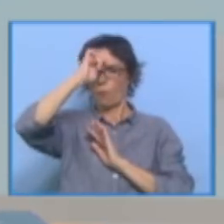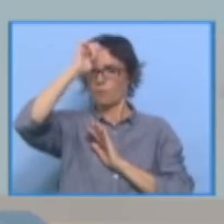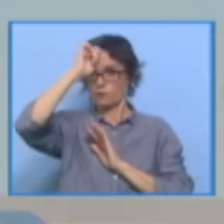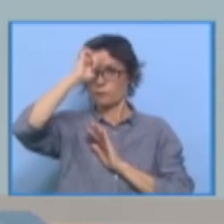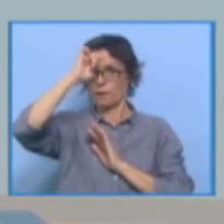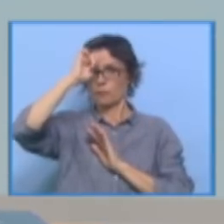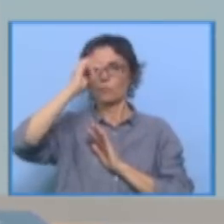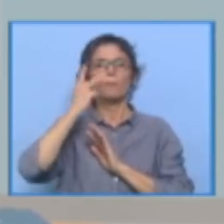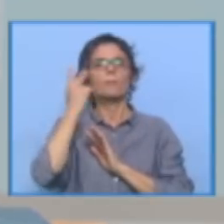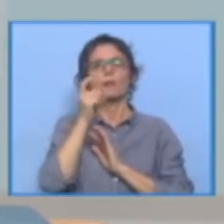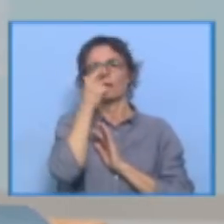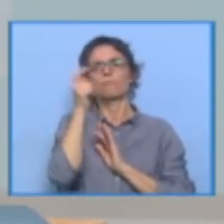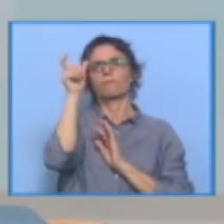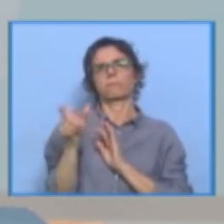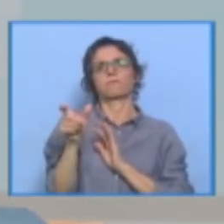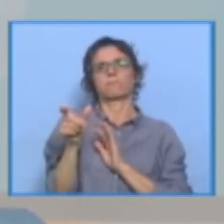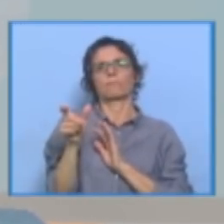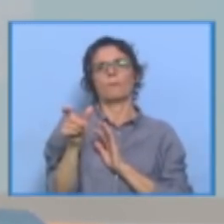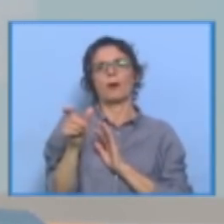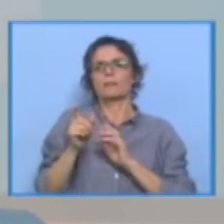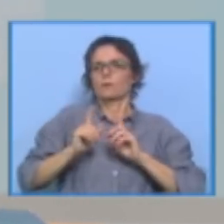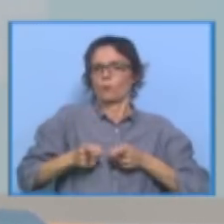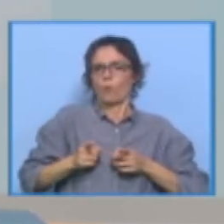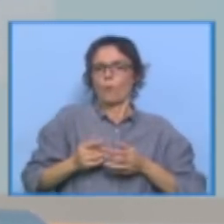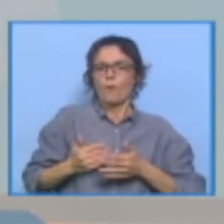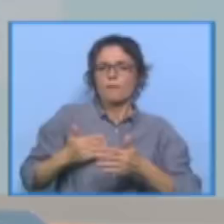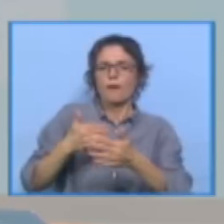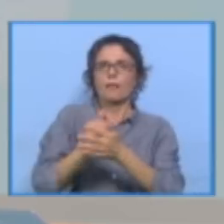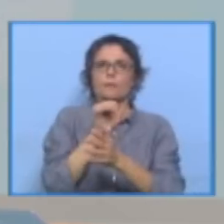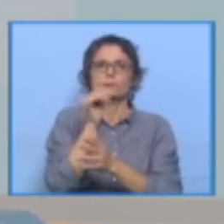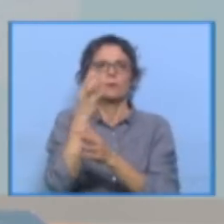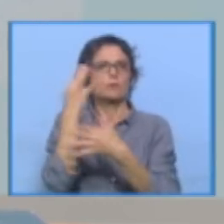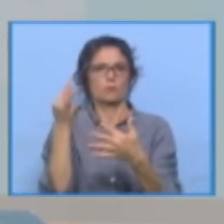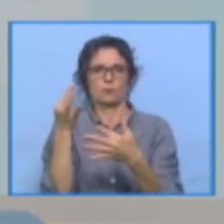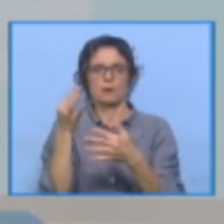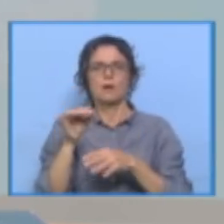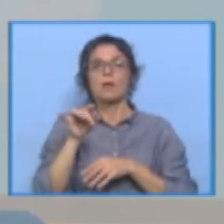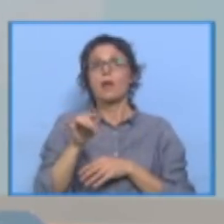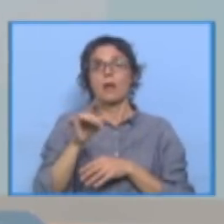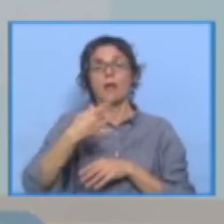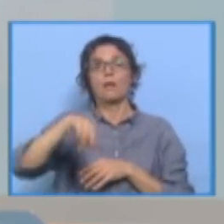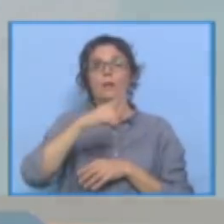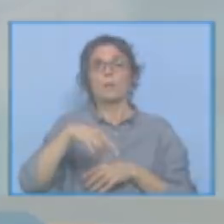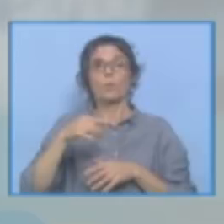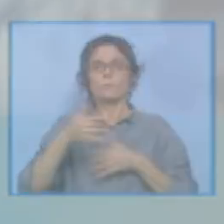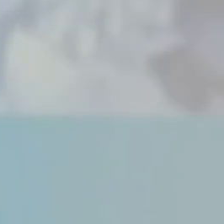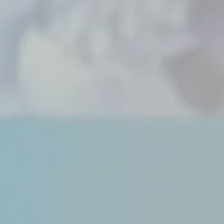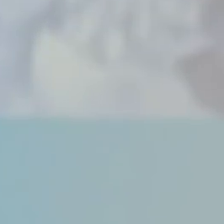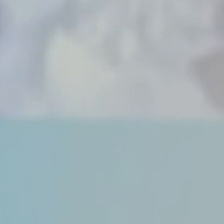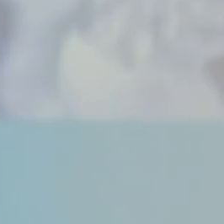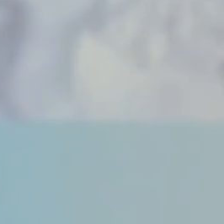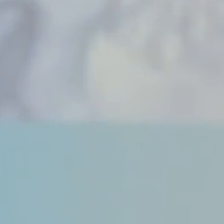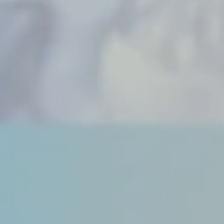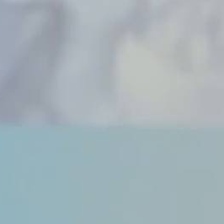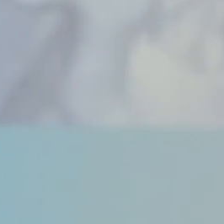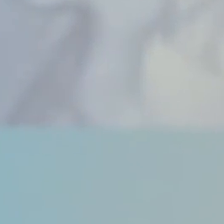incondicional pela vida humana, desde a concepção até à morte natural. E nesse sentido fomos percorrendo todas as etapas da vida humana e os dilemas éticos que se